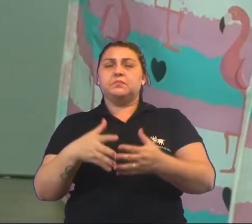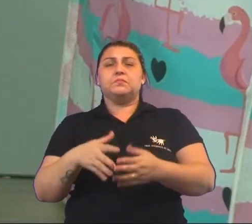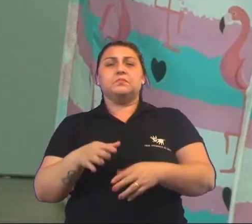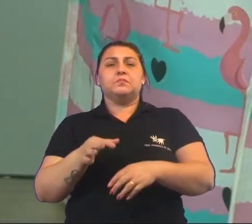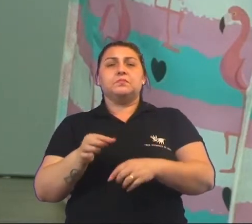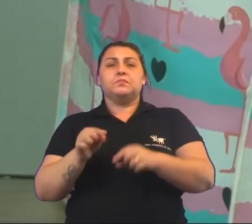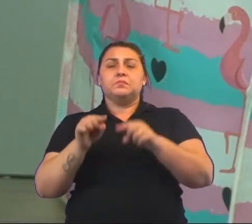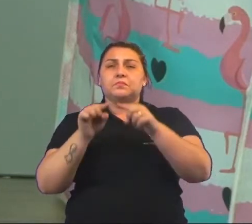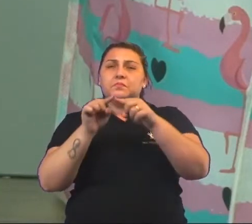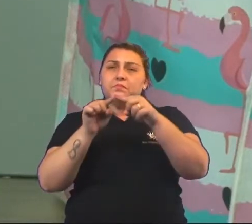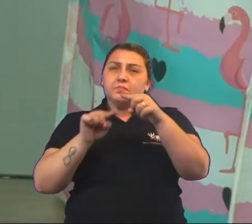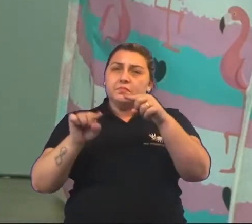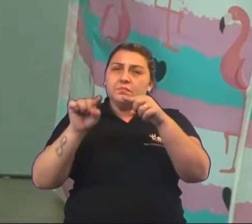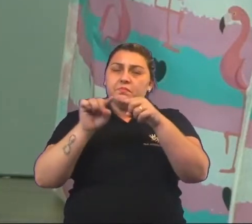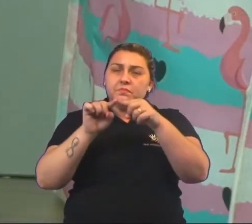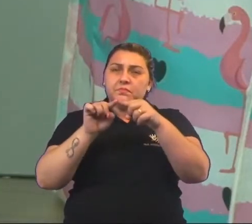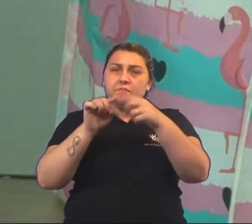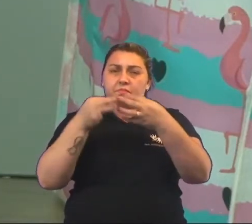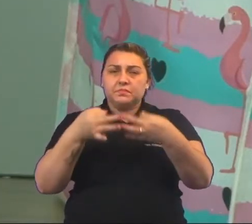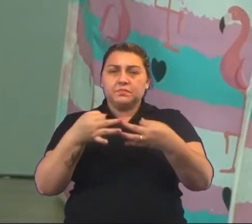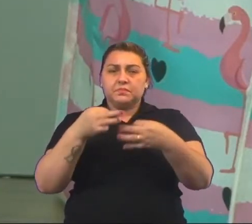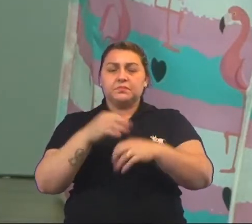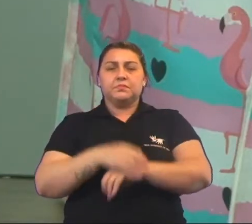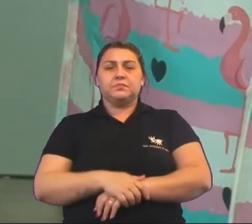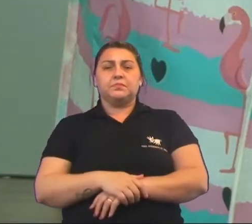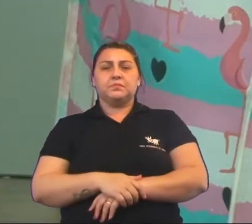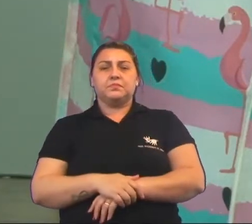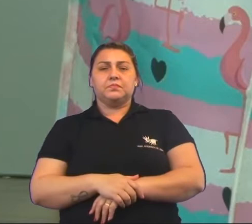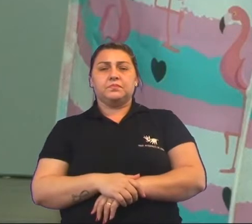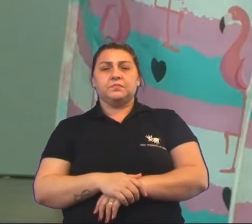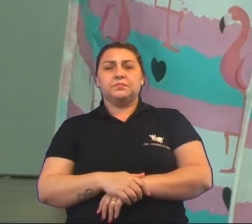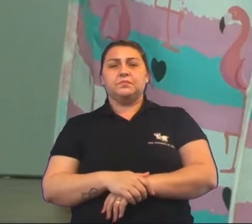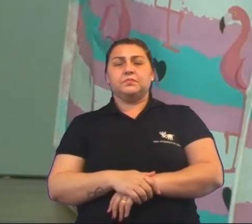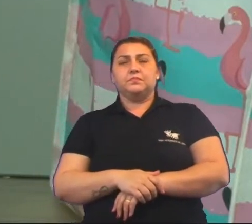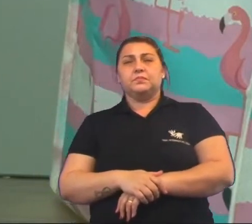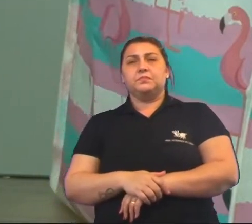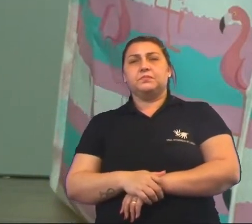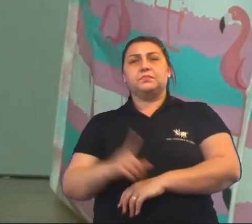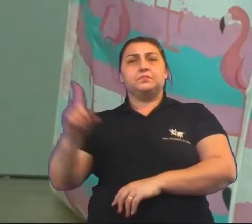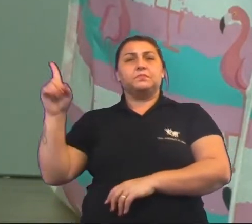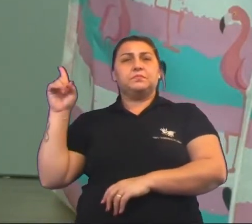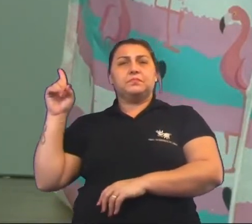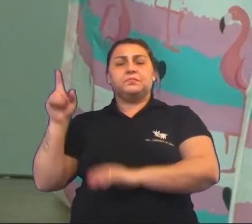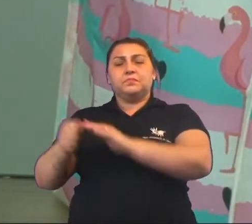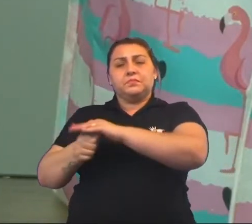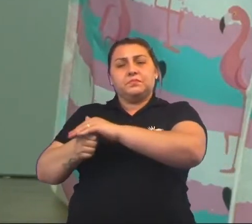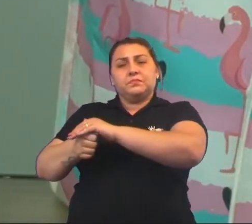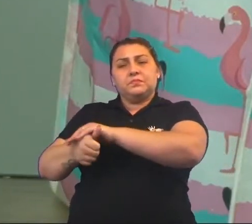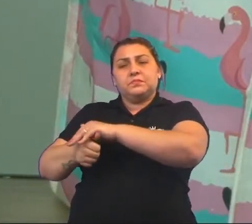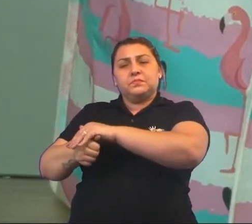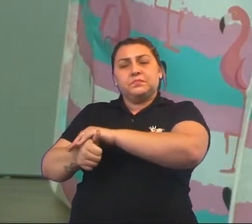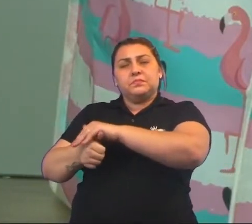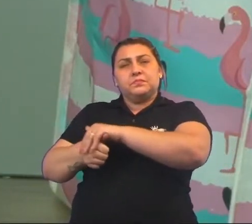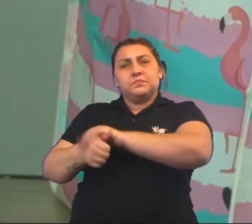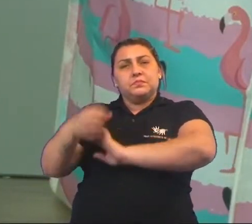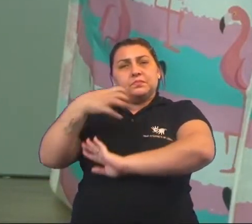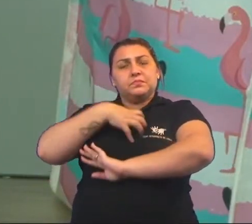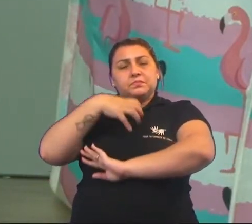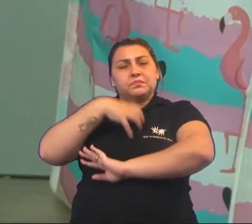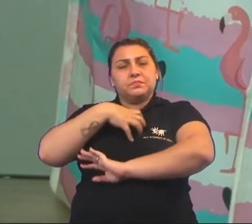Formato arredondado, não é mesmo? Formato circular. E aqui? Qual é o formato que